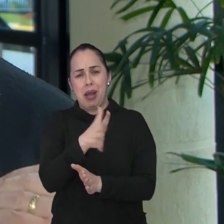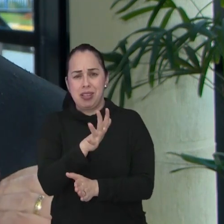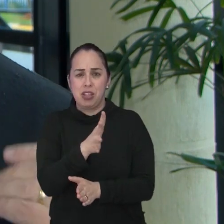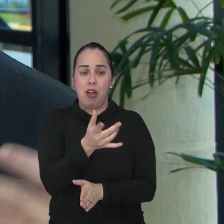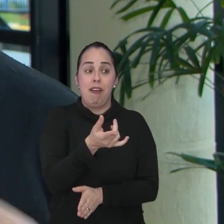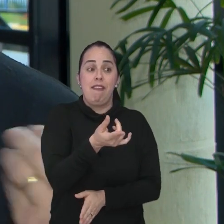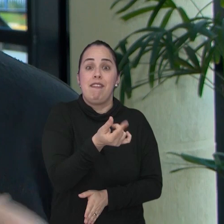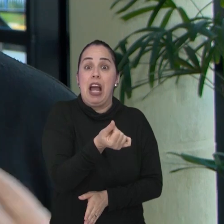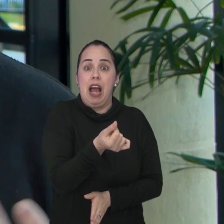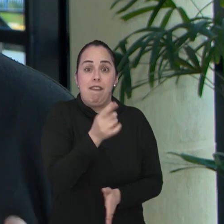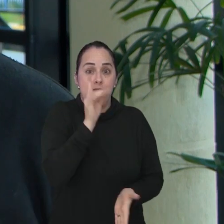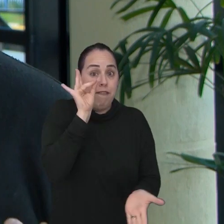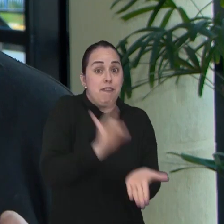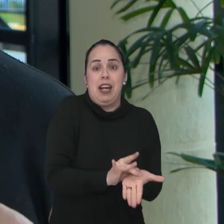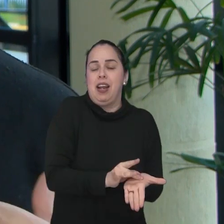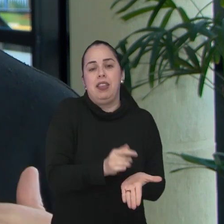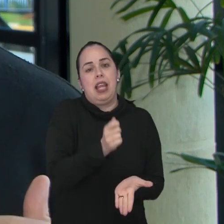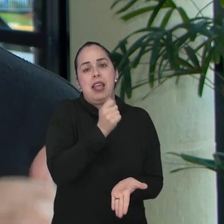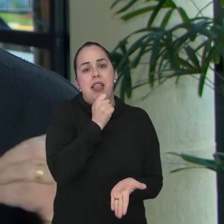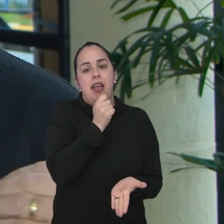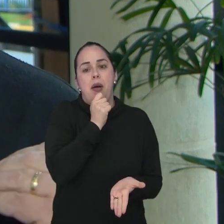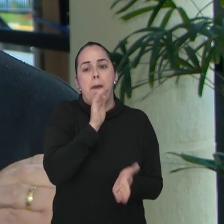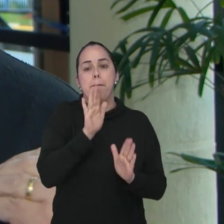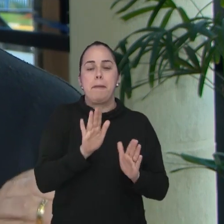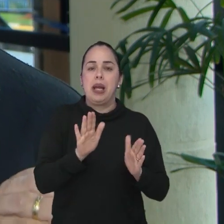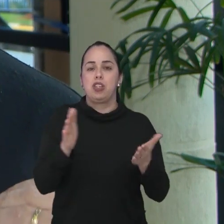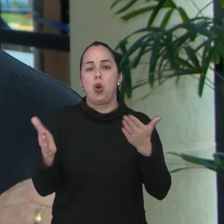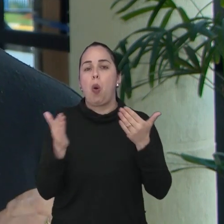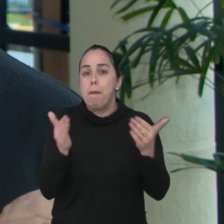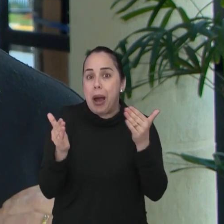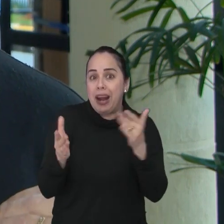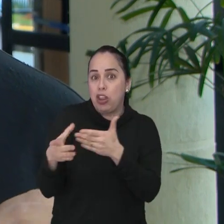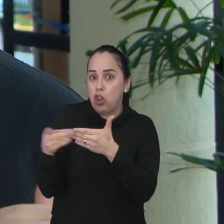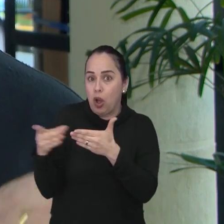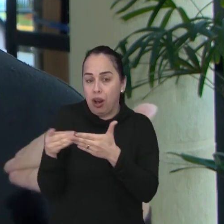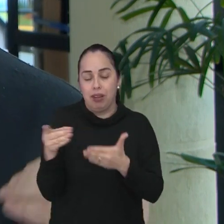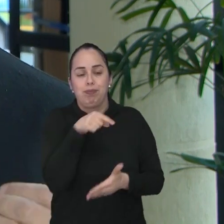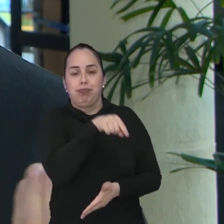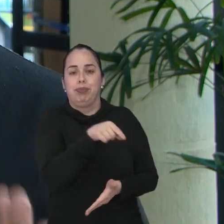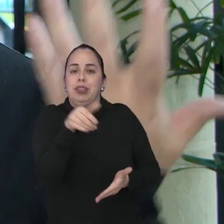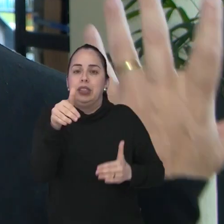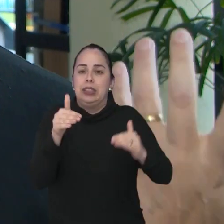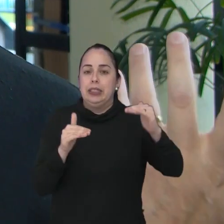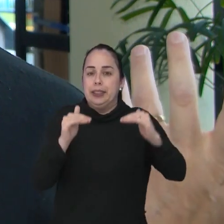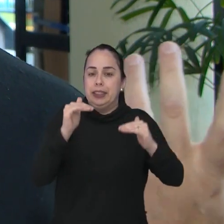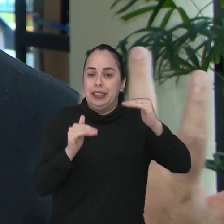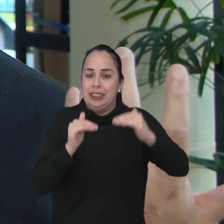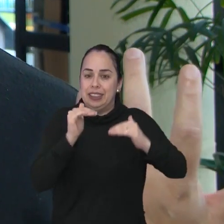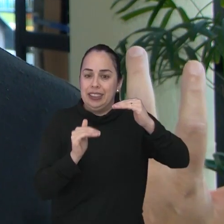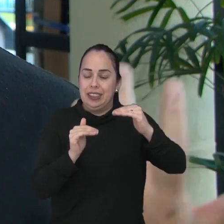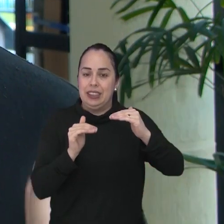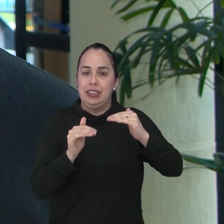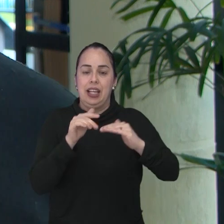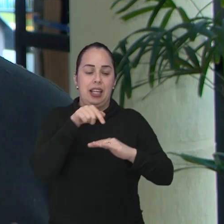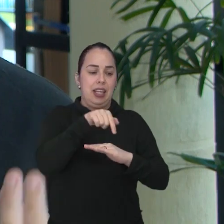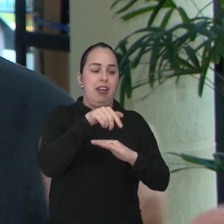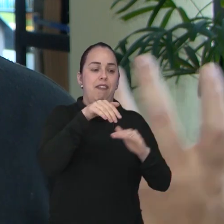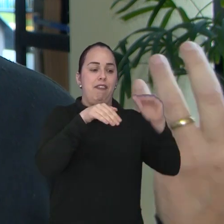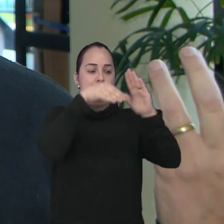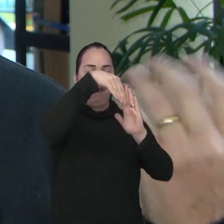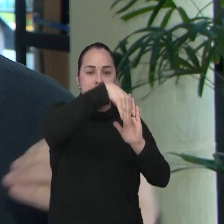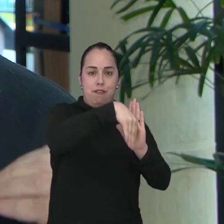moeda fictícia, ela não existia fisicamente, mas ela existia com uma paridade do dólar. Então, a moeda que existia antes, ela